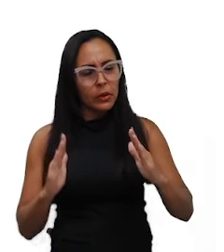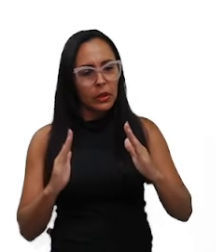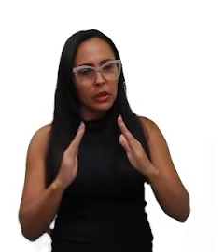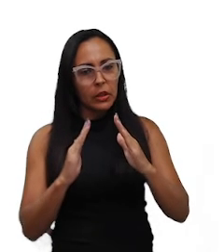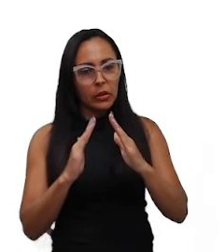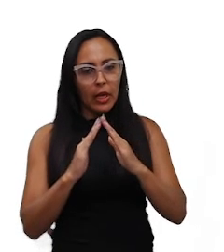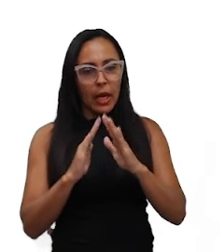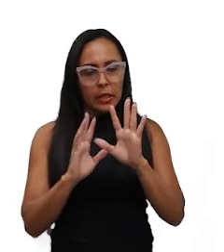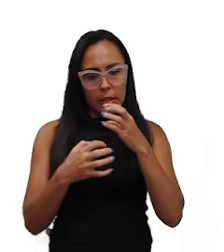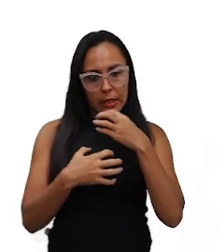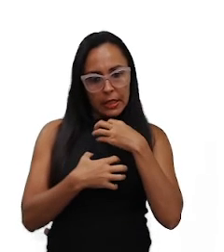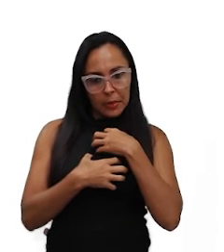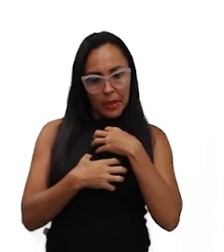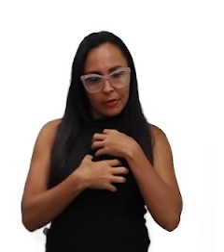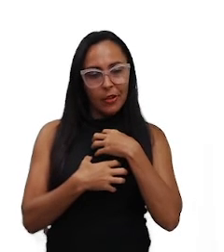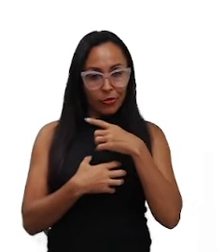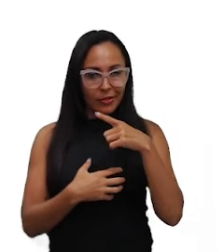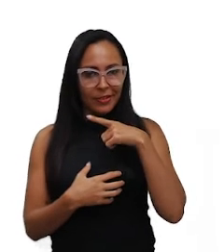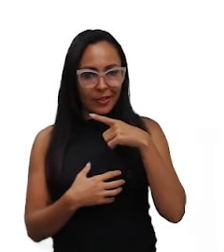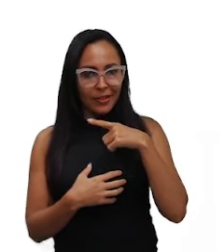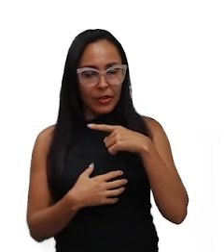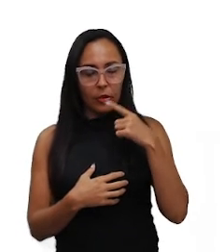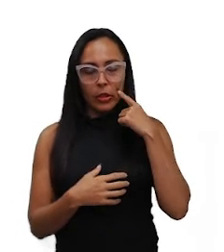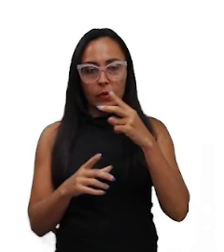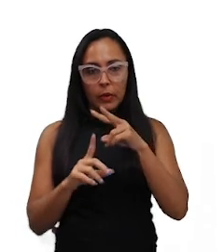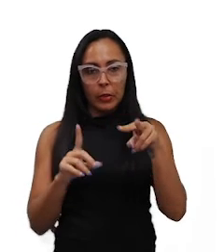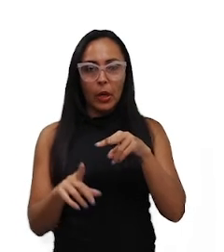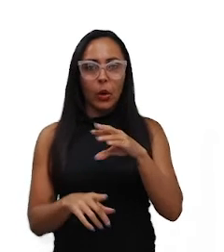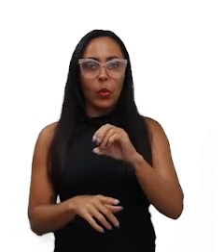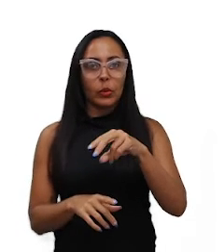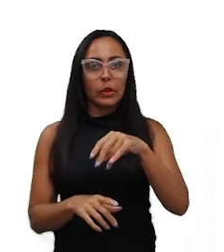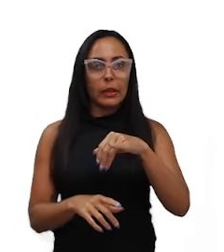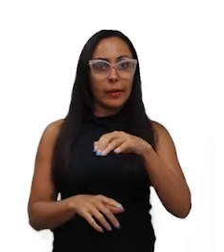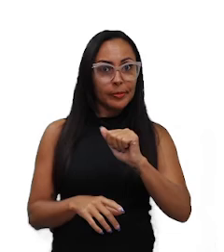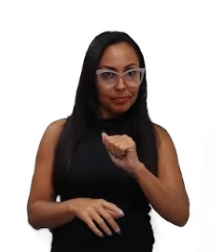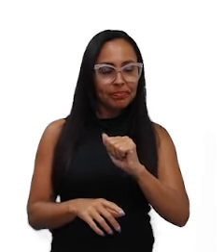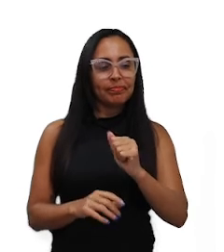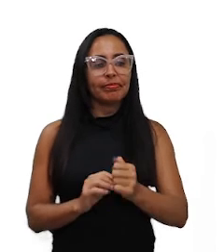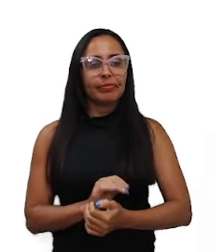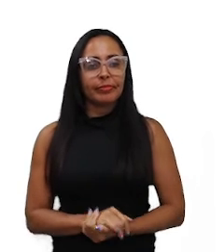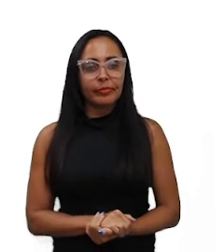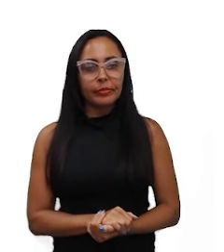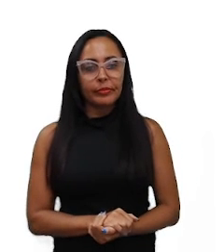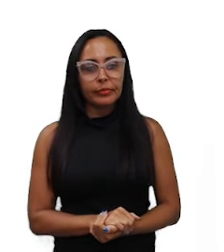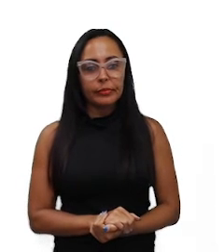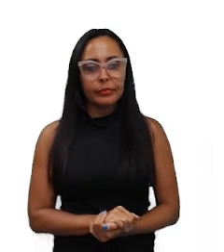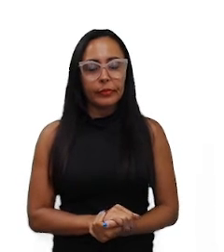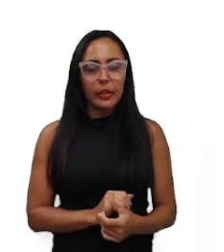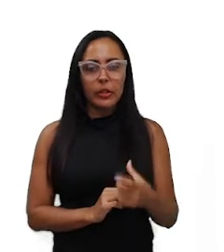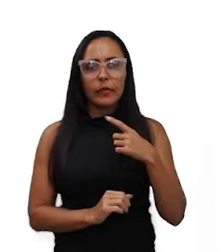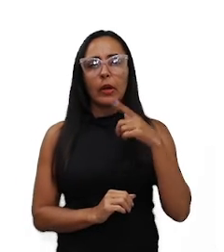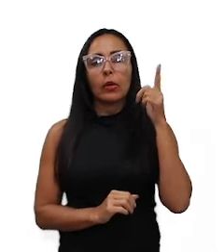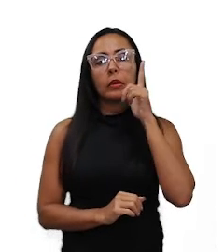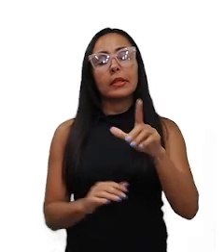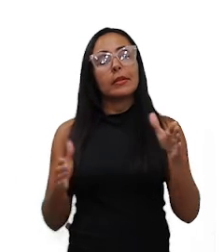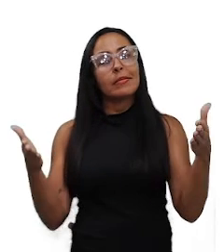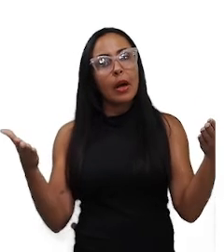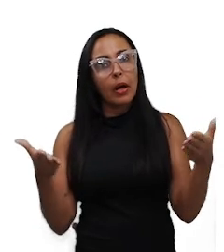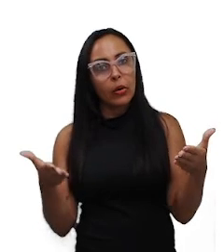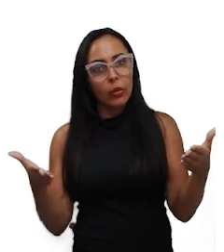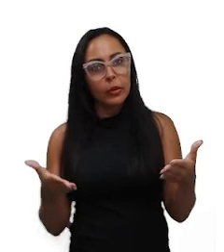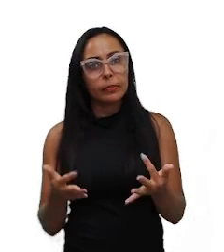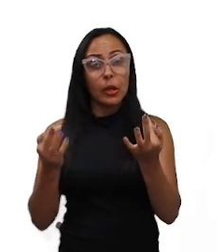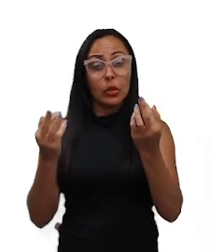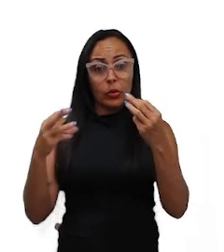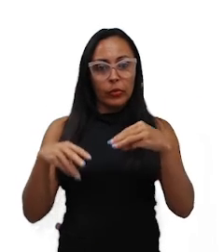que a gente tem quando a gente faz a perspectiva cônica. a gente vai conseguir agora, no final